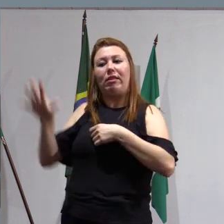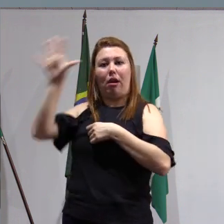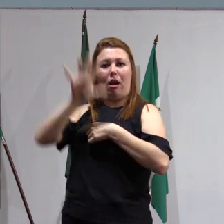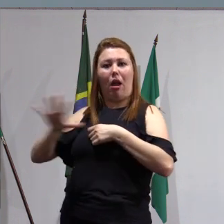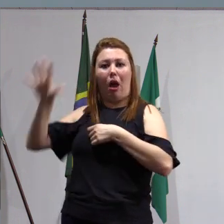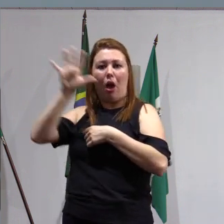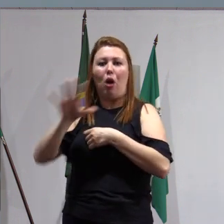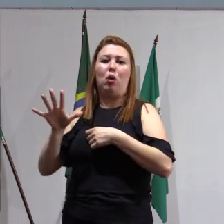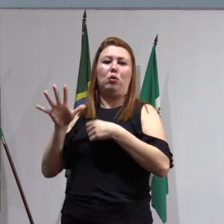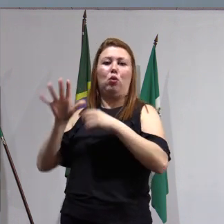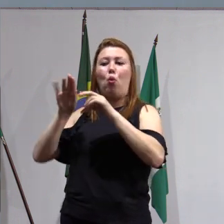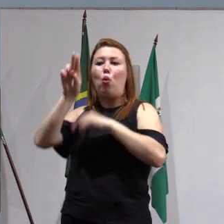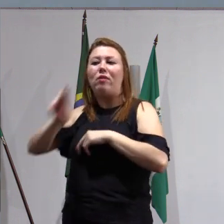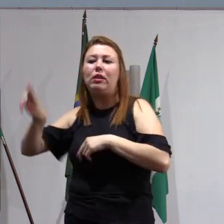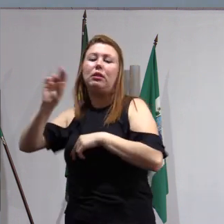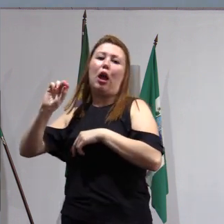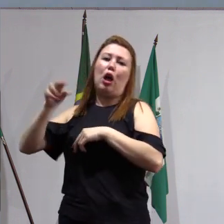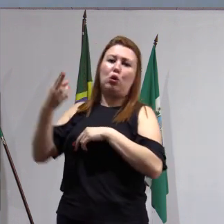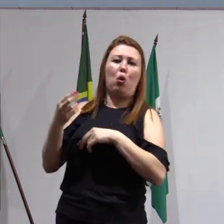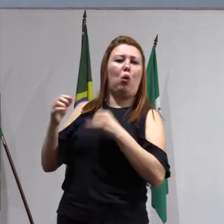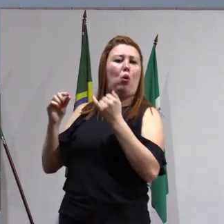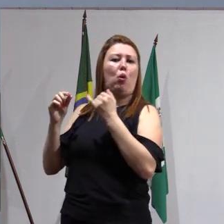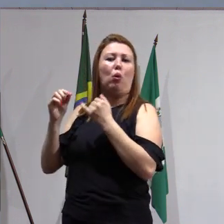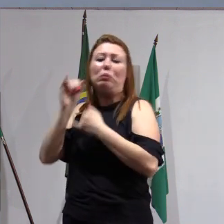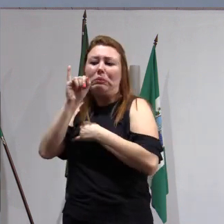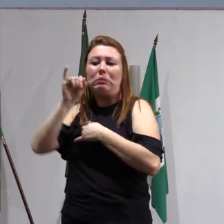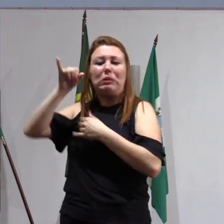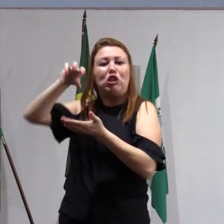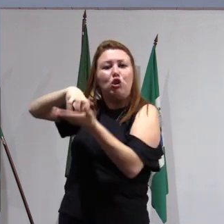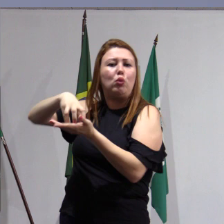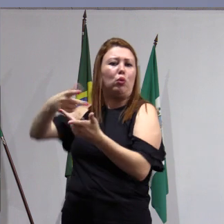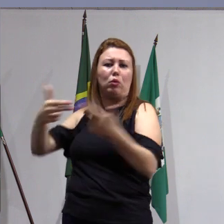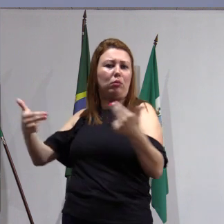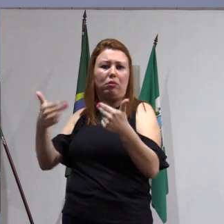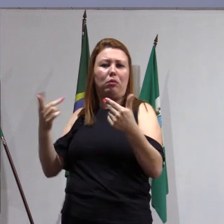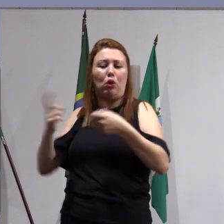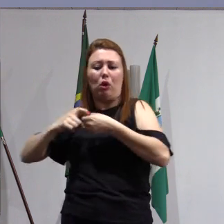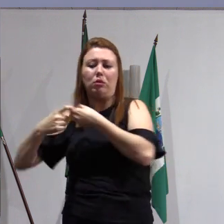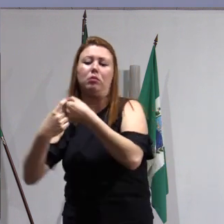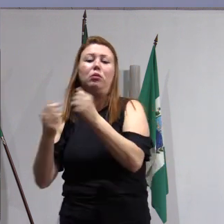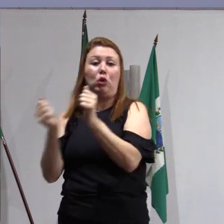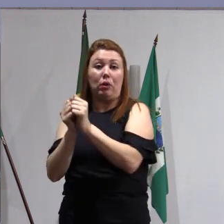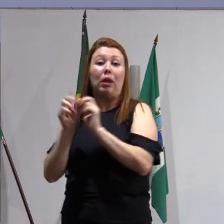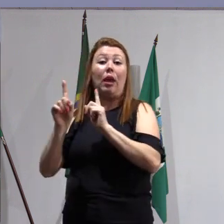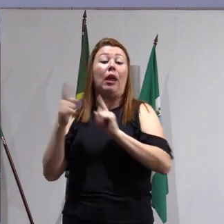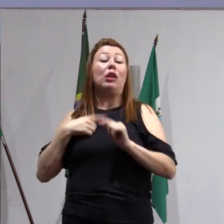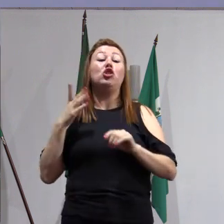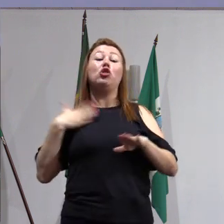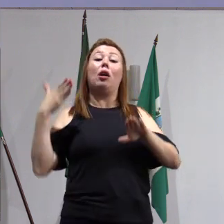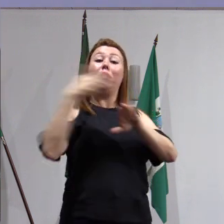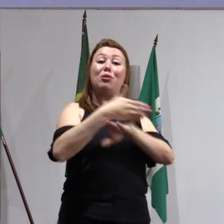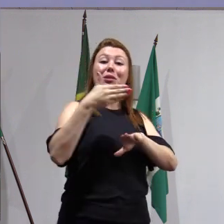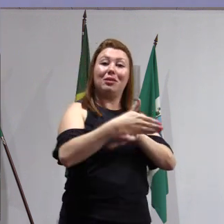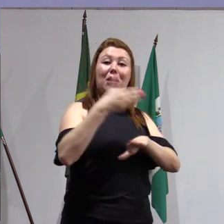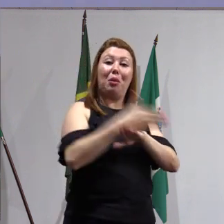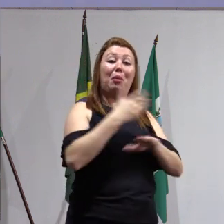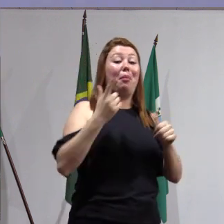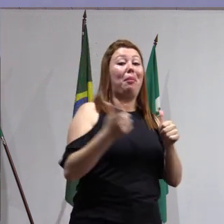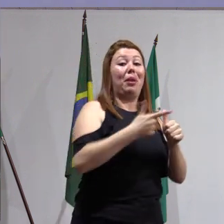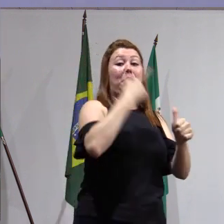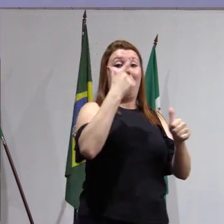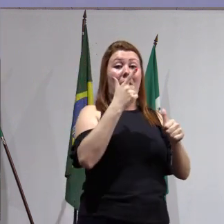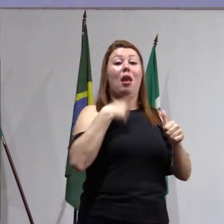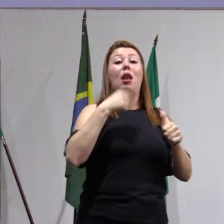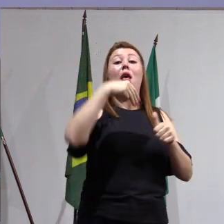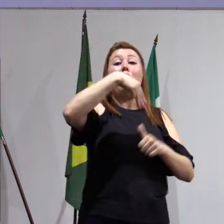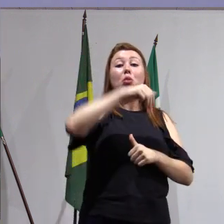muito fortemente em todas as esferas de governo. Teve atuação primária na aprovação do Marco Legal de